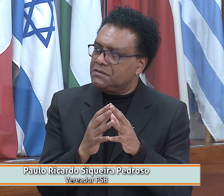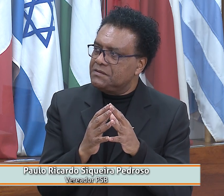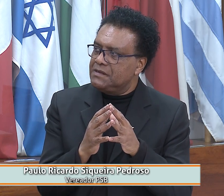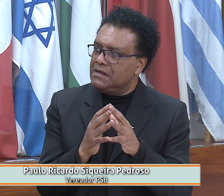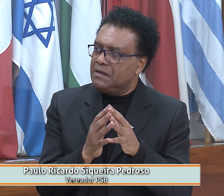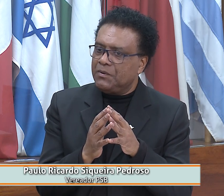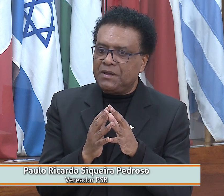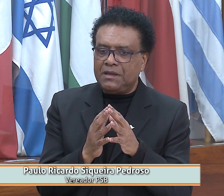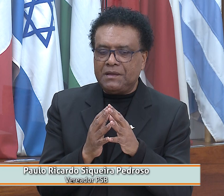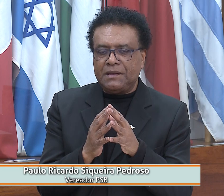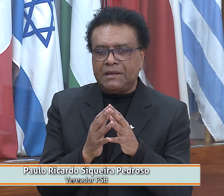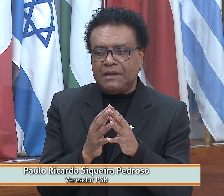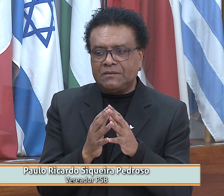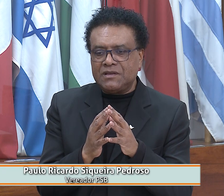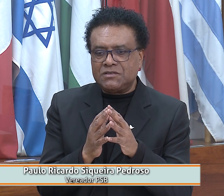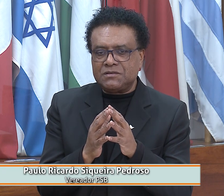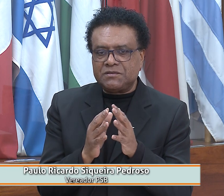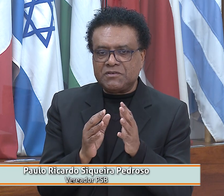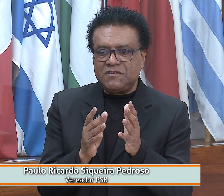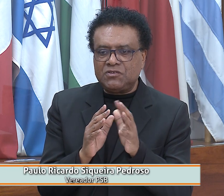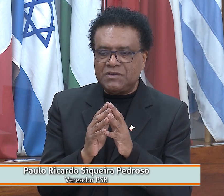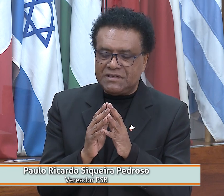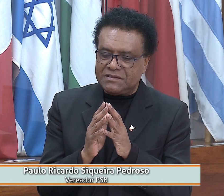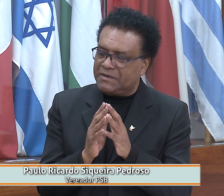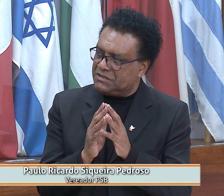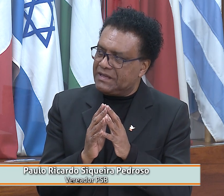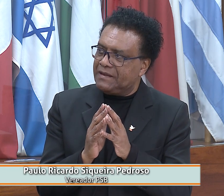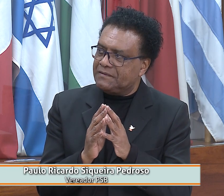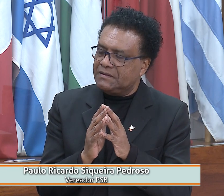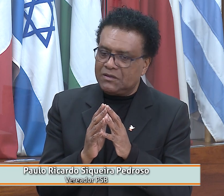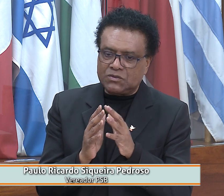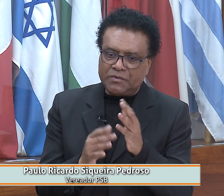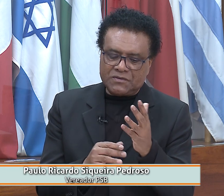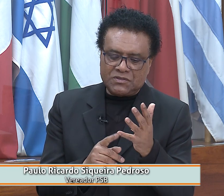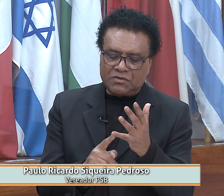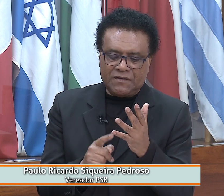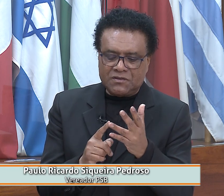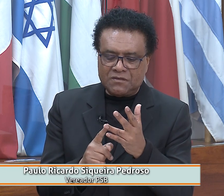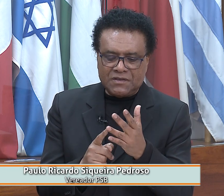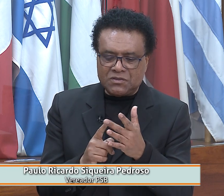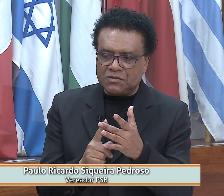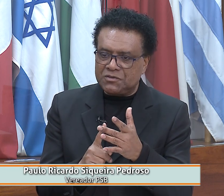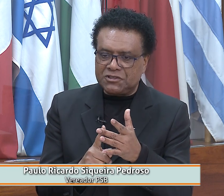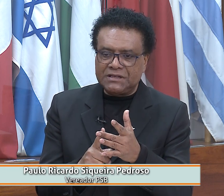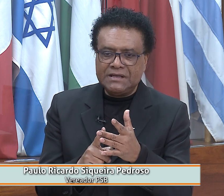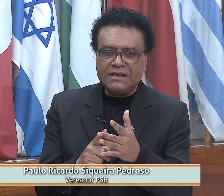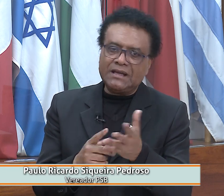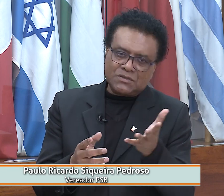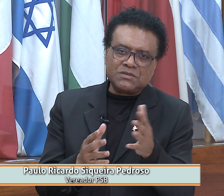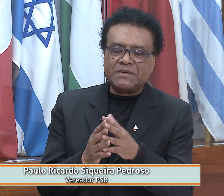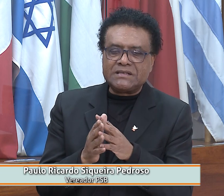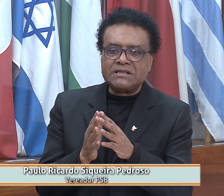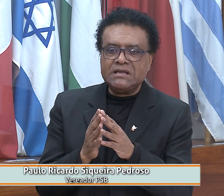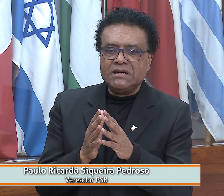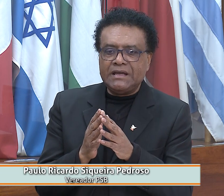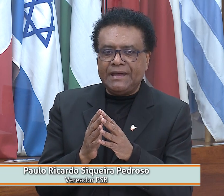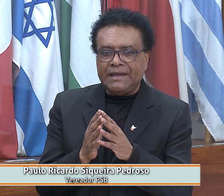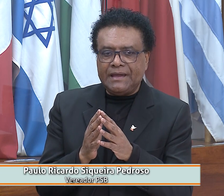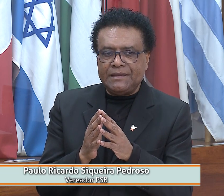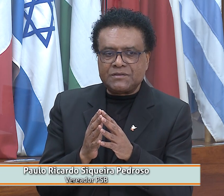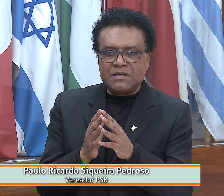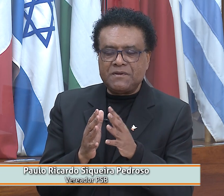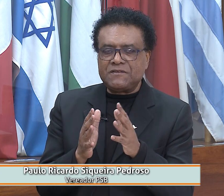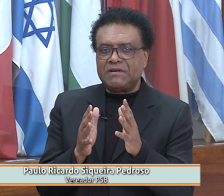melhores alunos Porque durante os meus 22 anos de Magistério Eu sou professor de história e Filosofia e Sociologia relações humanas